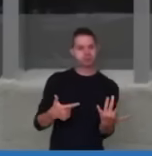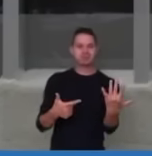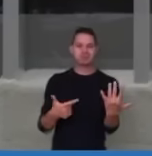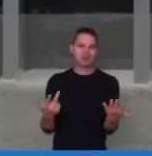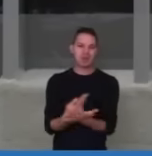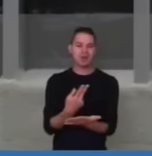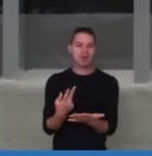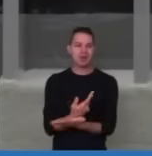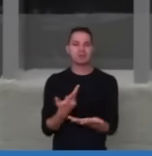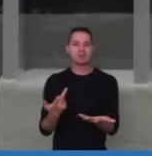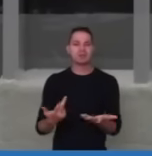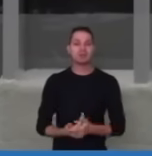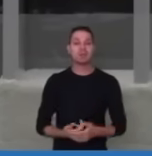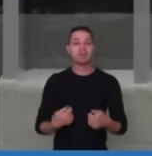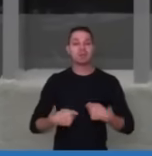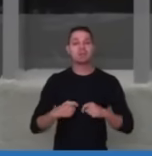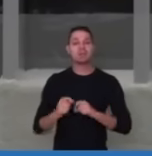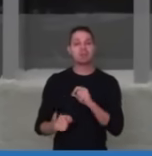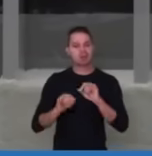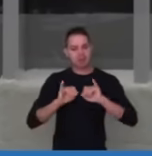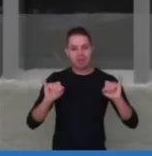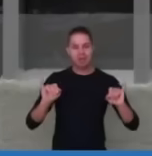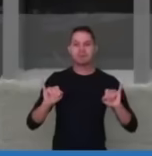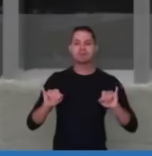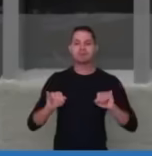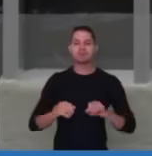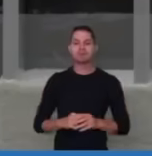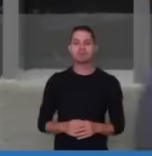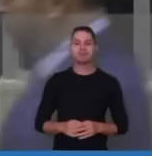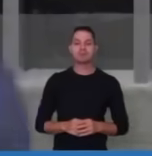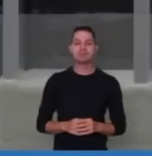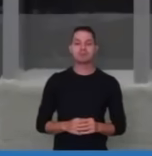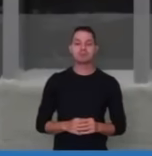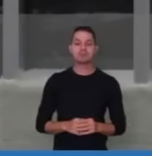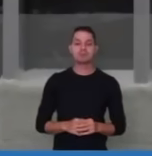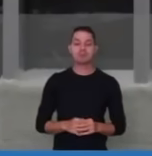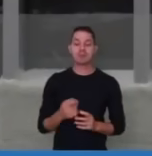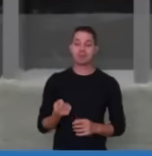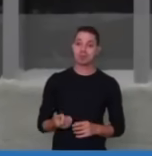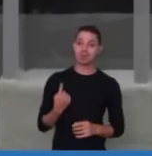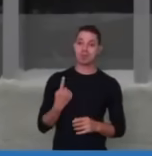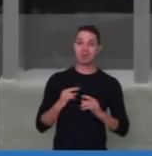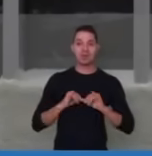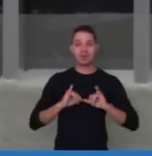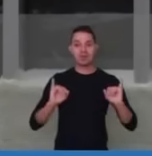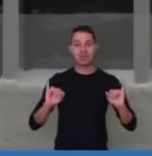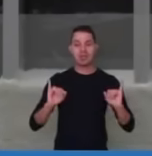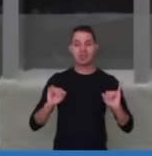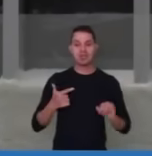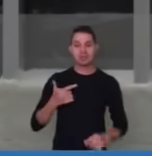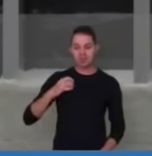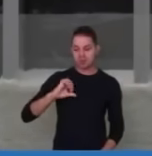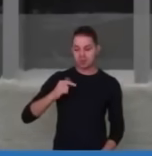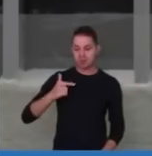a intenção da casa, mas é preciso que a gente diga isso. É preciso que a gente diga que nós chegamos a um ponto absurdo de se falar que é preciso colocar